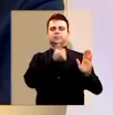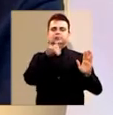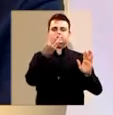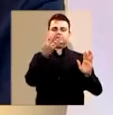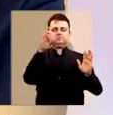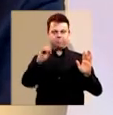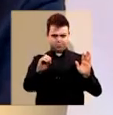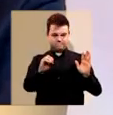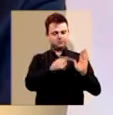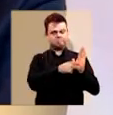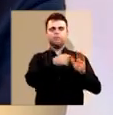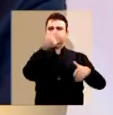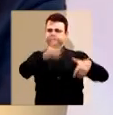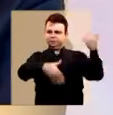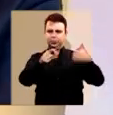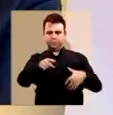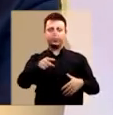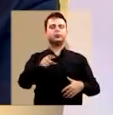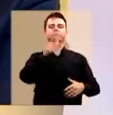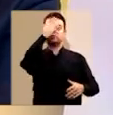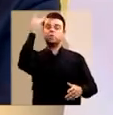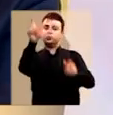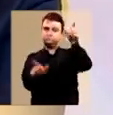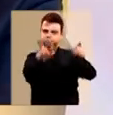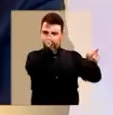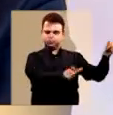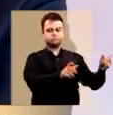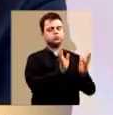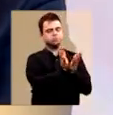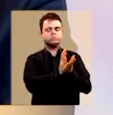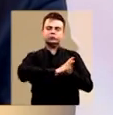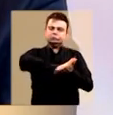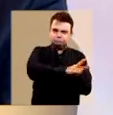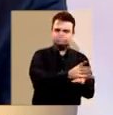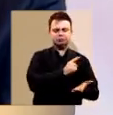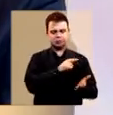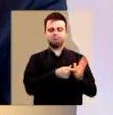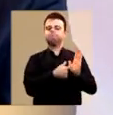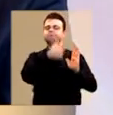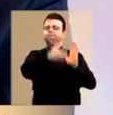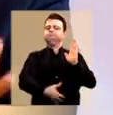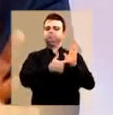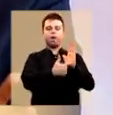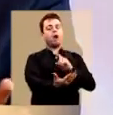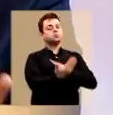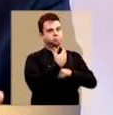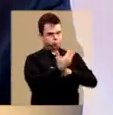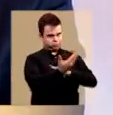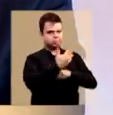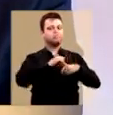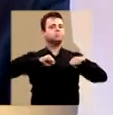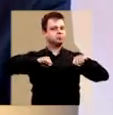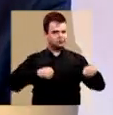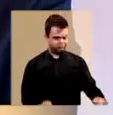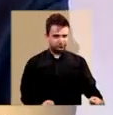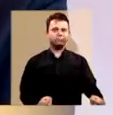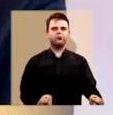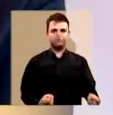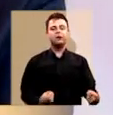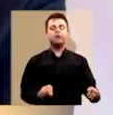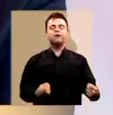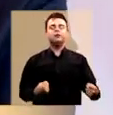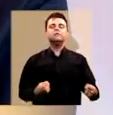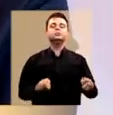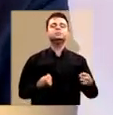prevê crimes relacionados à injúria racial. Então, há um aparato normativo muito interessante para prevenir